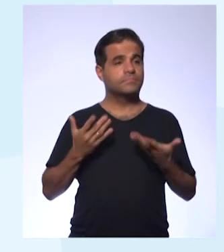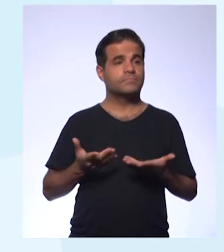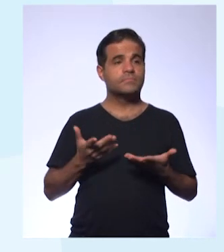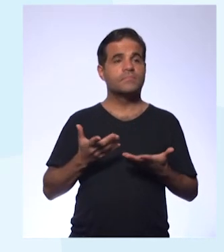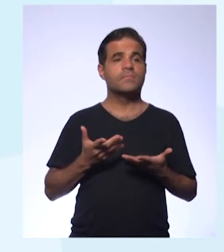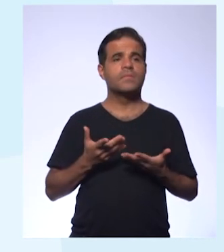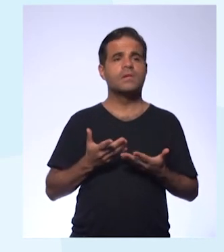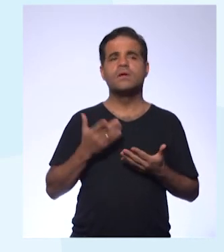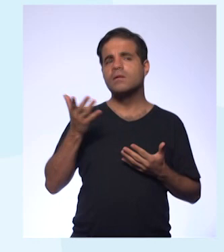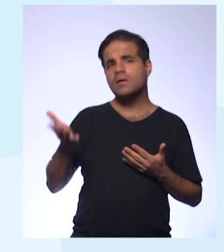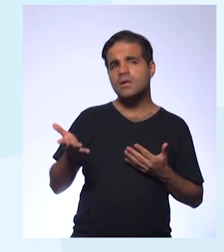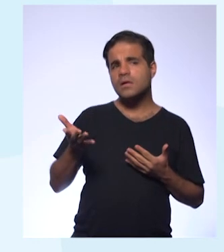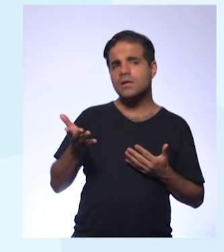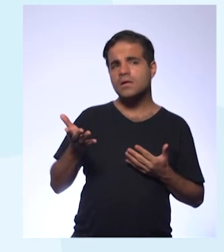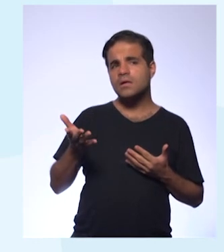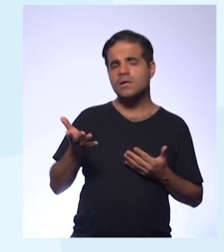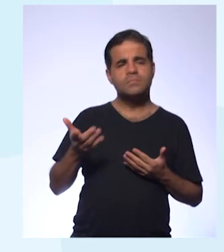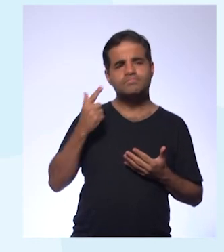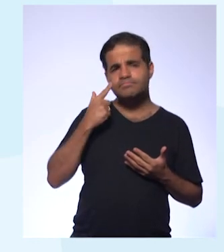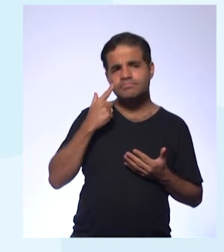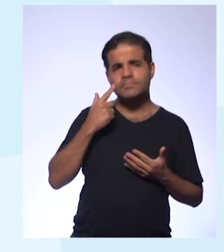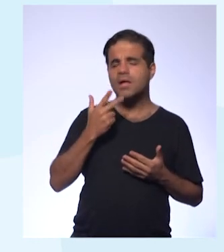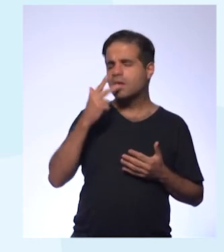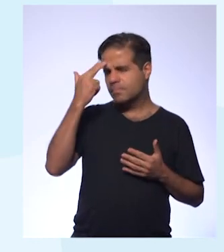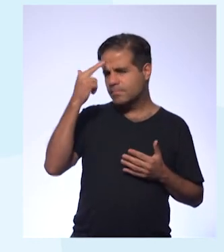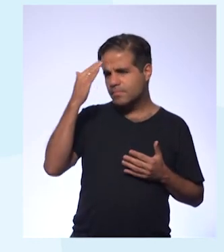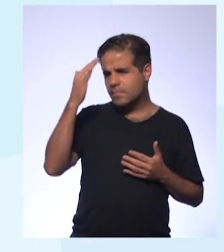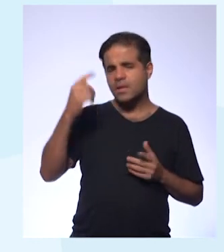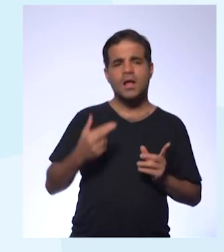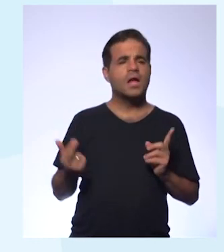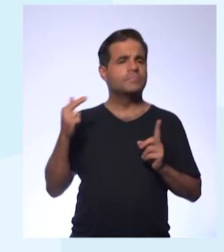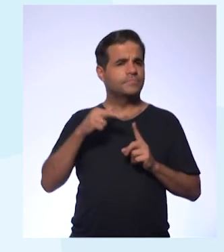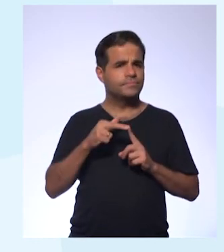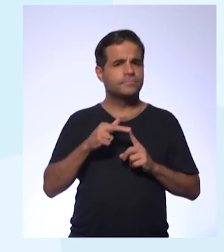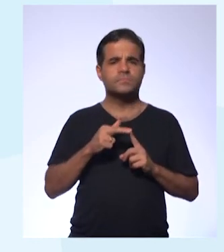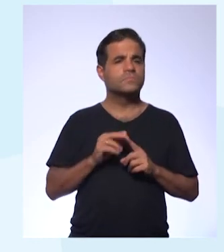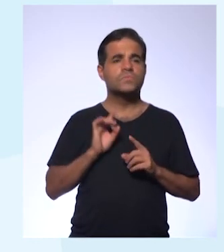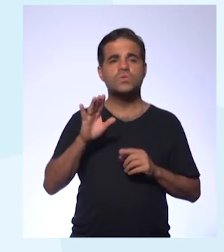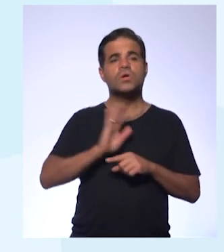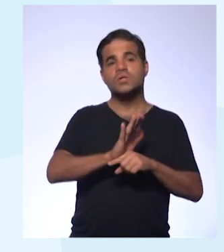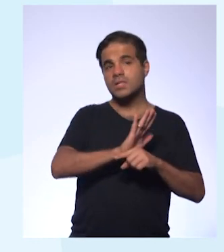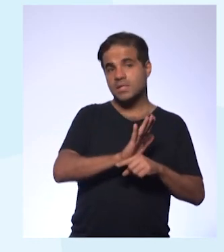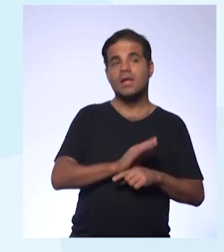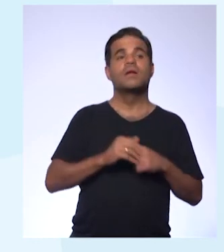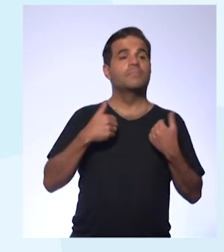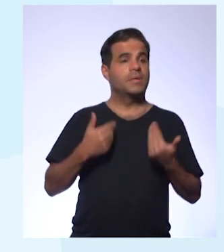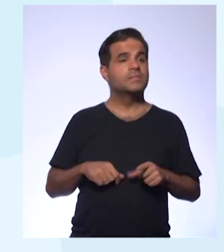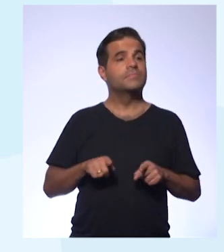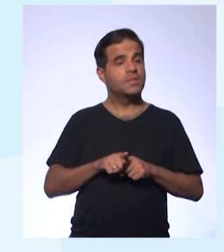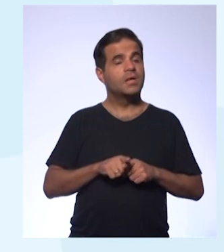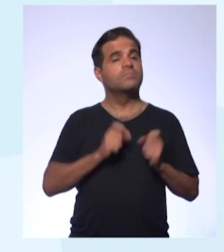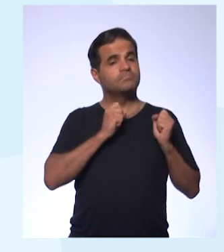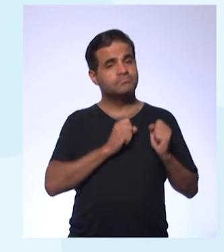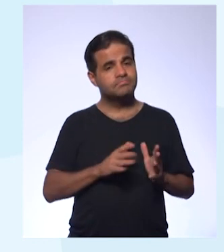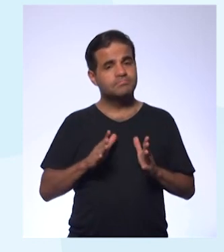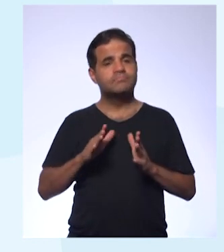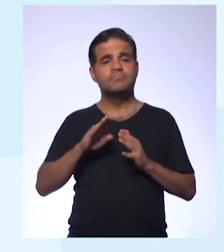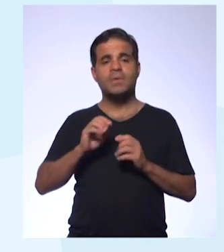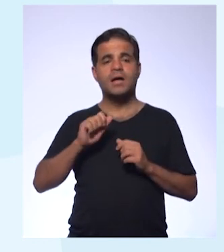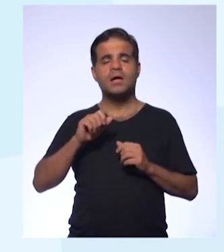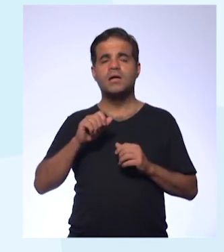Comenta. Para ela, a questão da representatividade não está só nas telas, mas também nos bastidores,